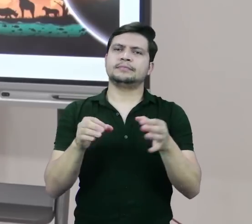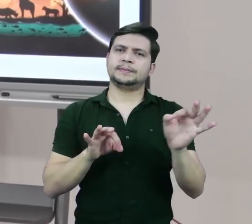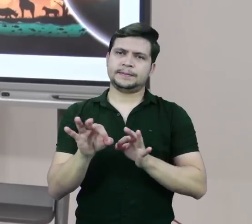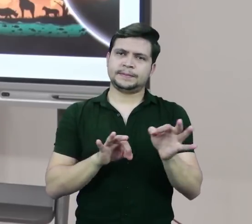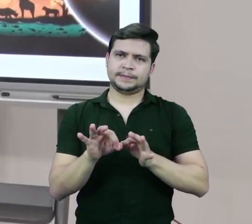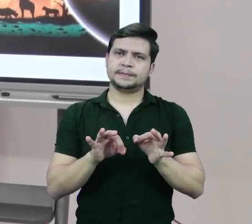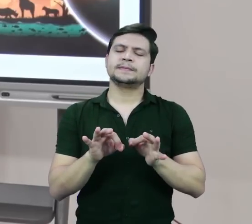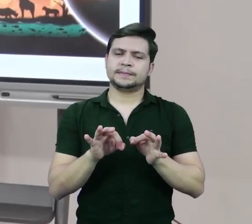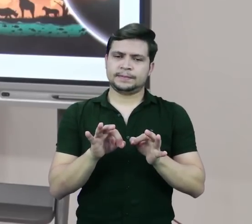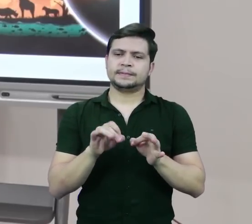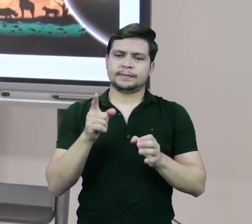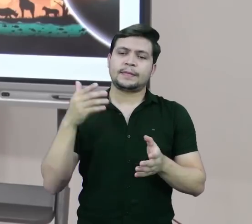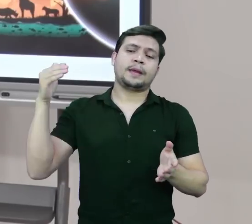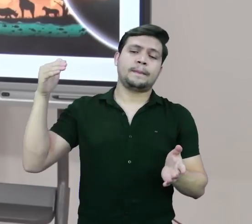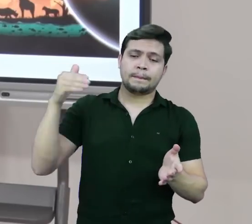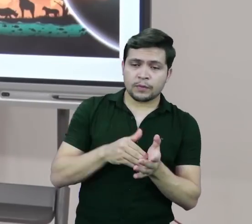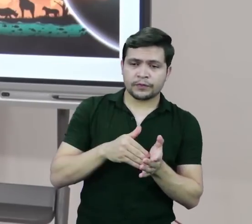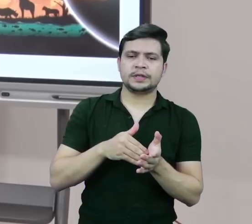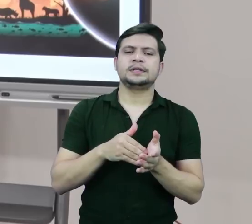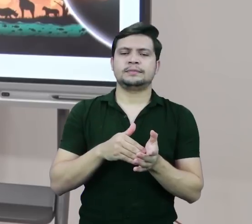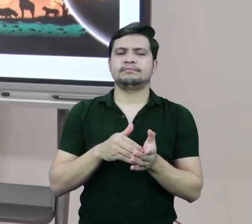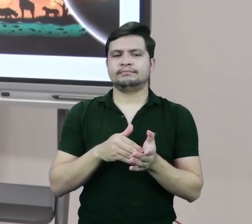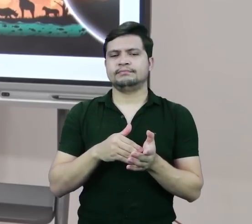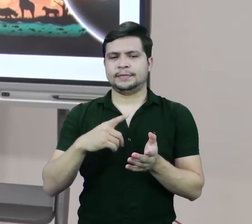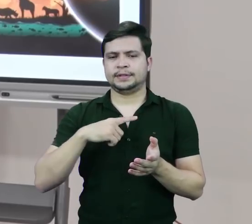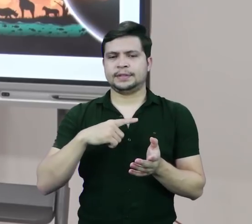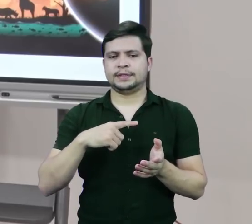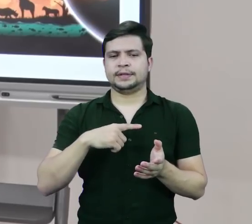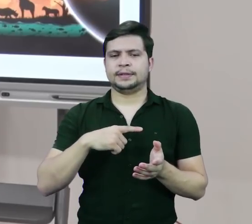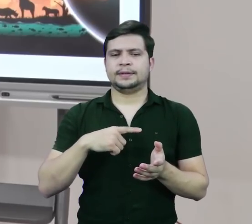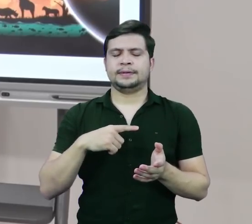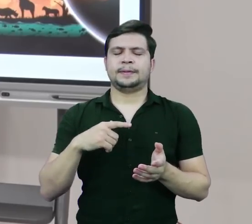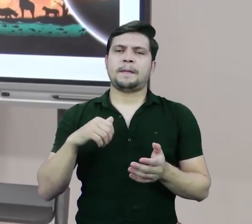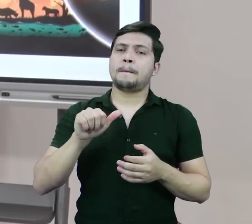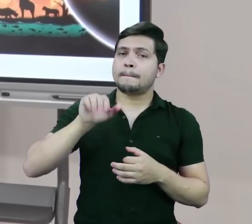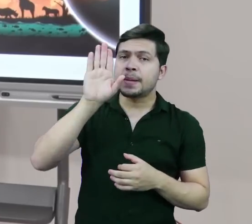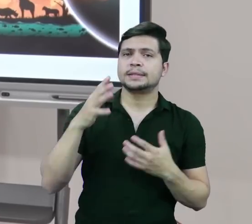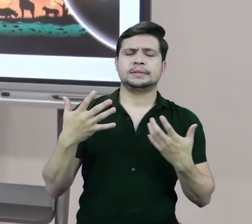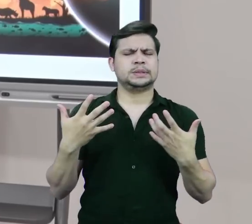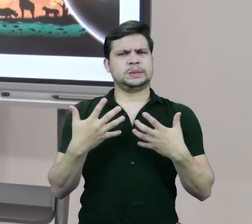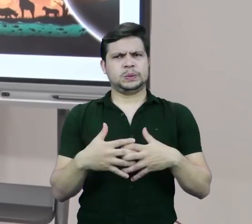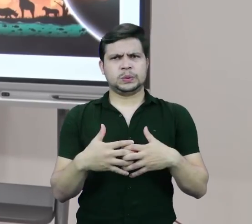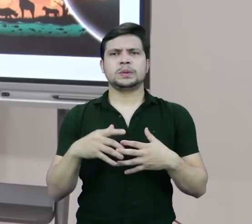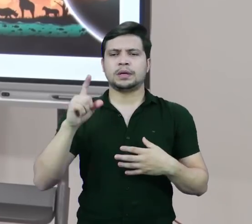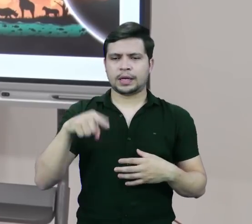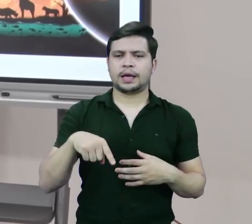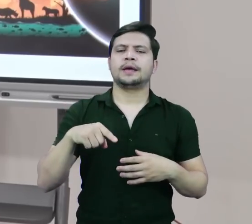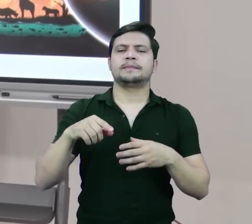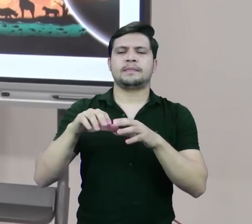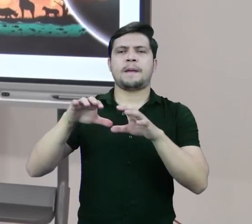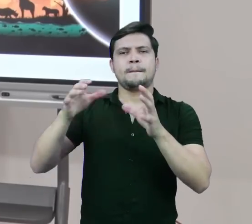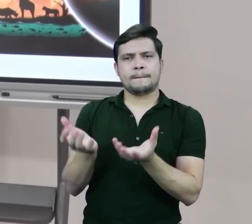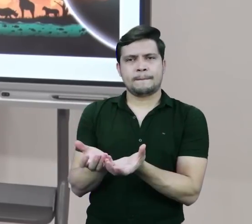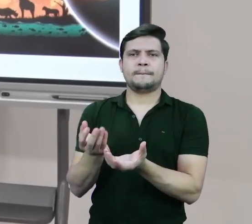savana africana. E, por final, né, o grande aumento de complexidade, que é a